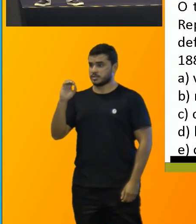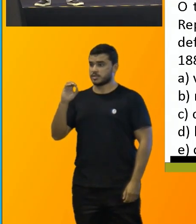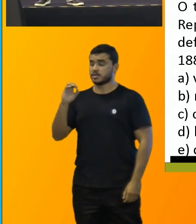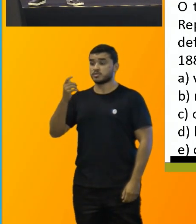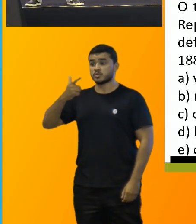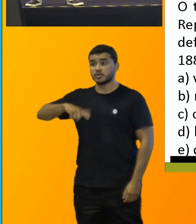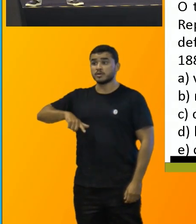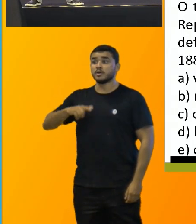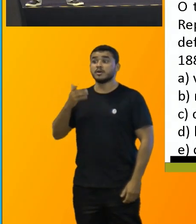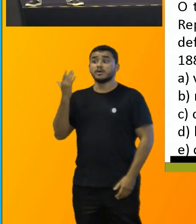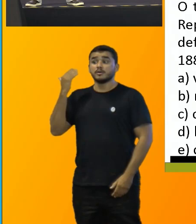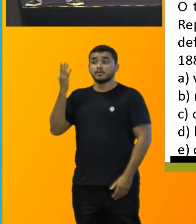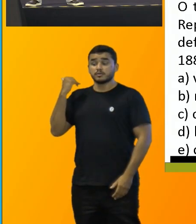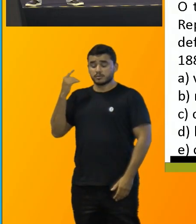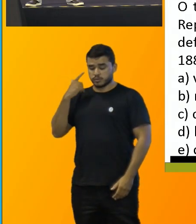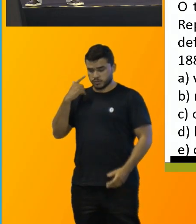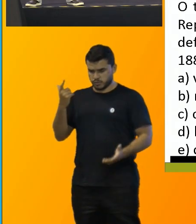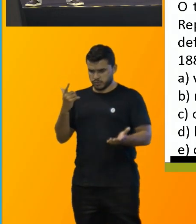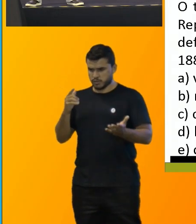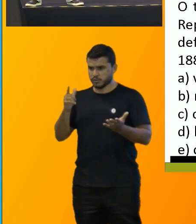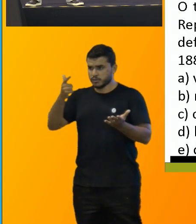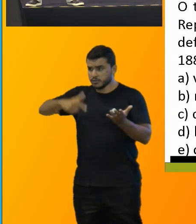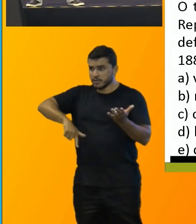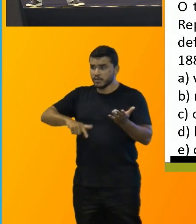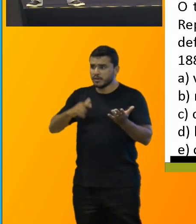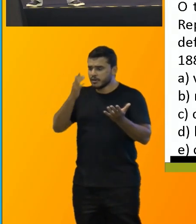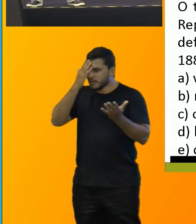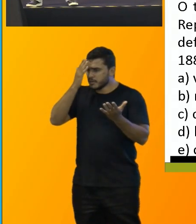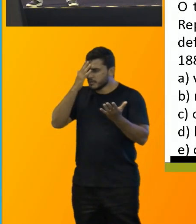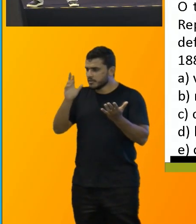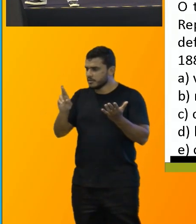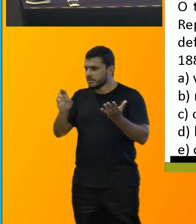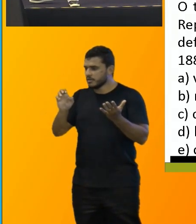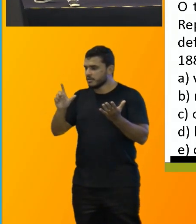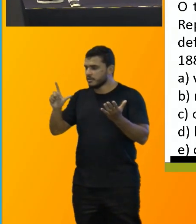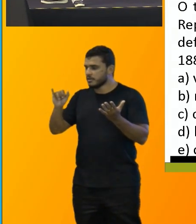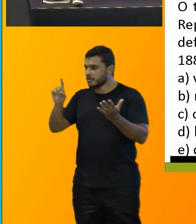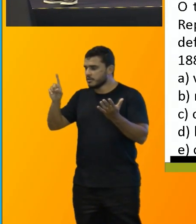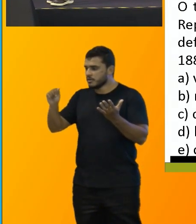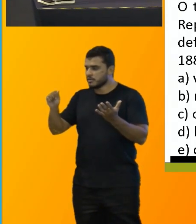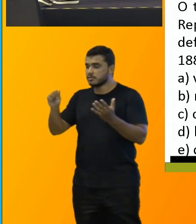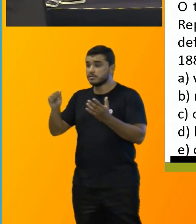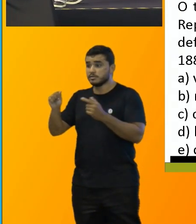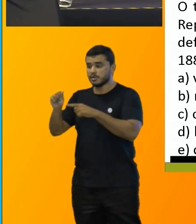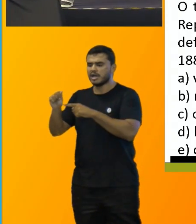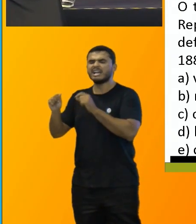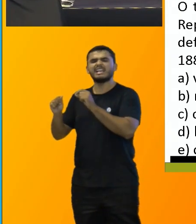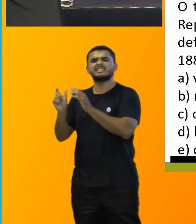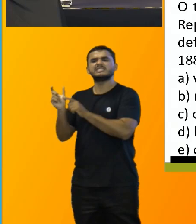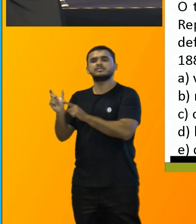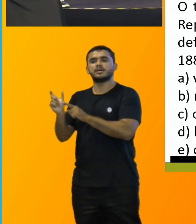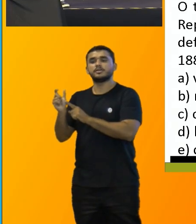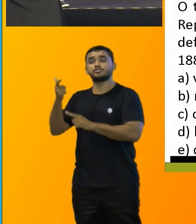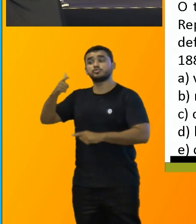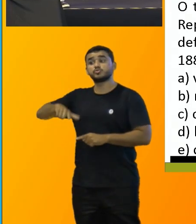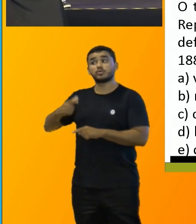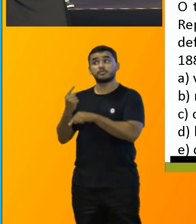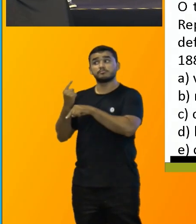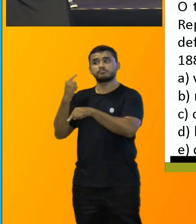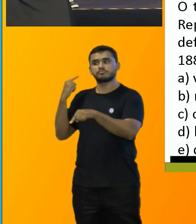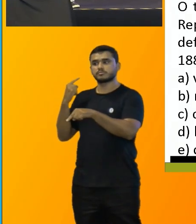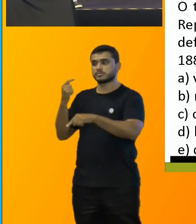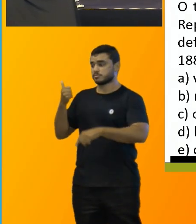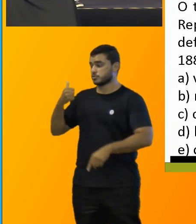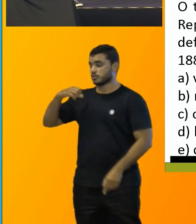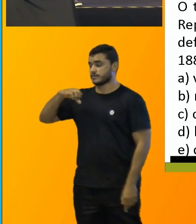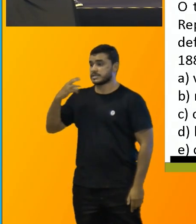relida, é dar uma outra leitura pelos enaltecedores da Revolução de 30, que não